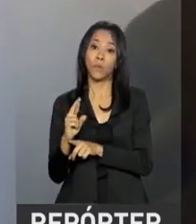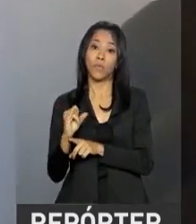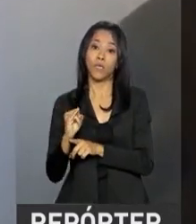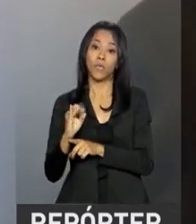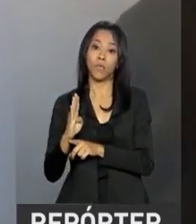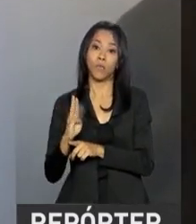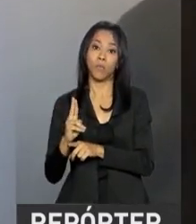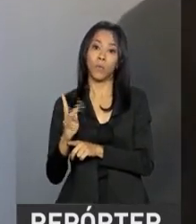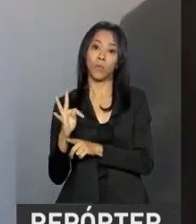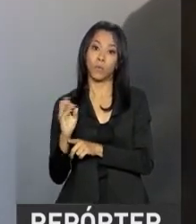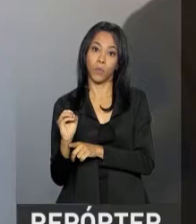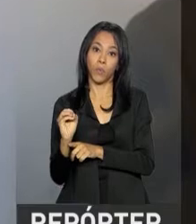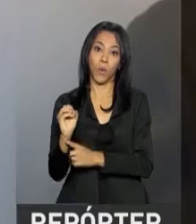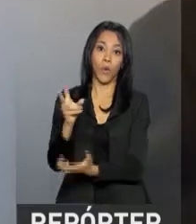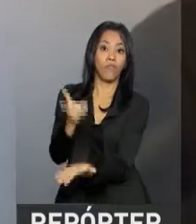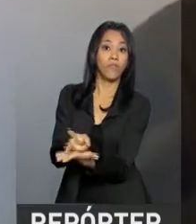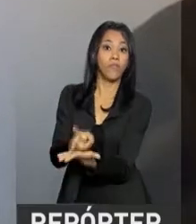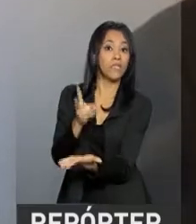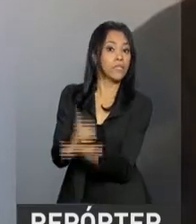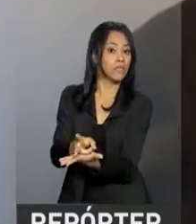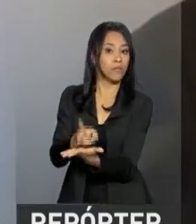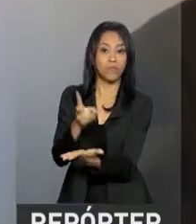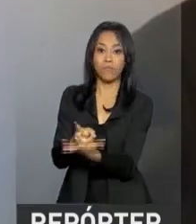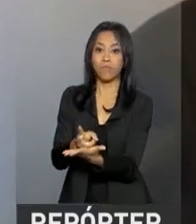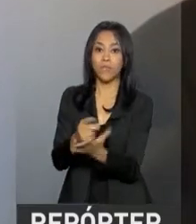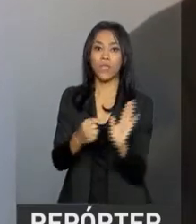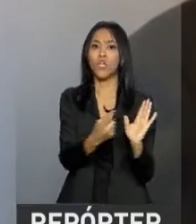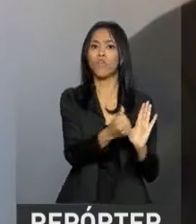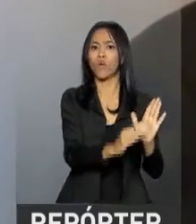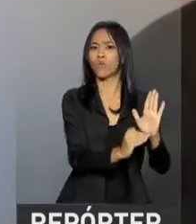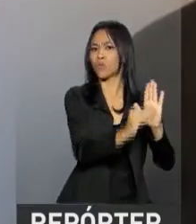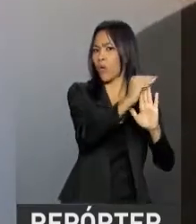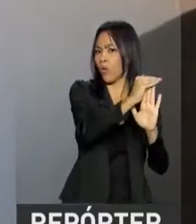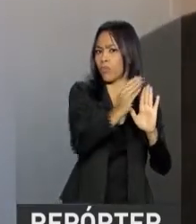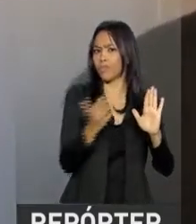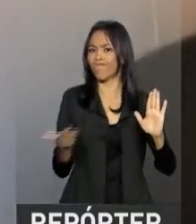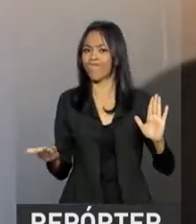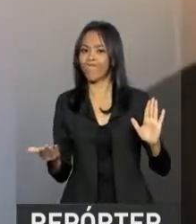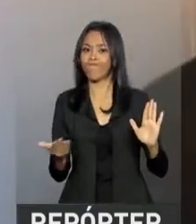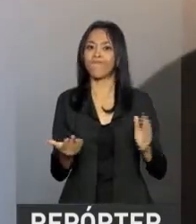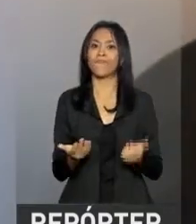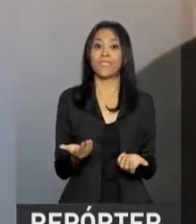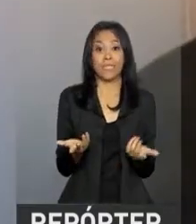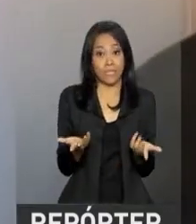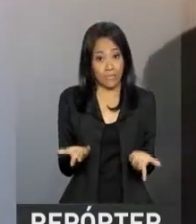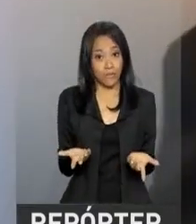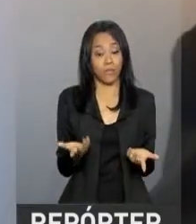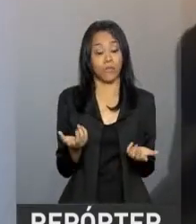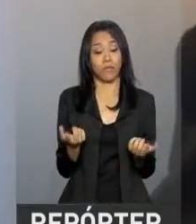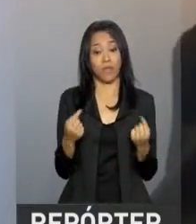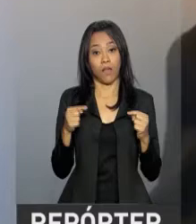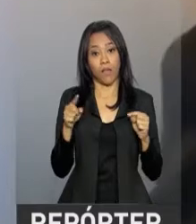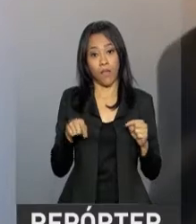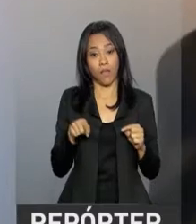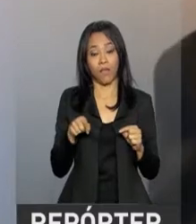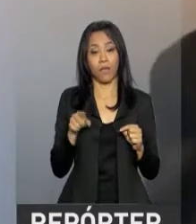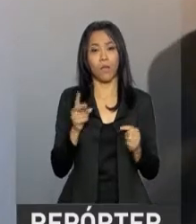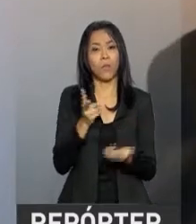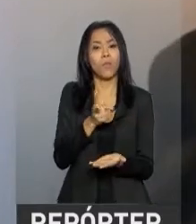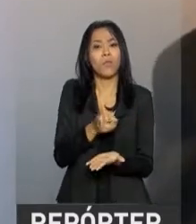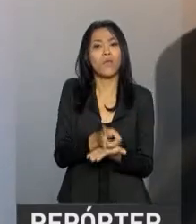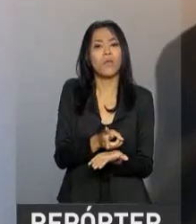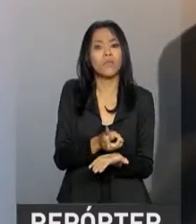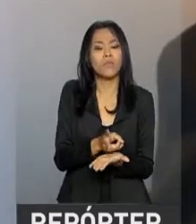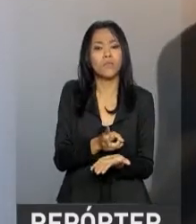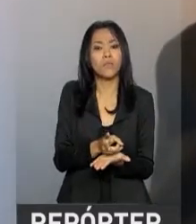percentualmente fixa, porém o valor sobe mais. Então isso adiciona, e é o mesmo processo quando